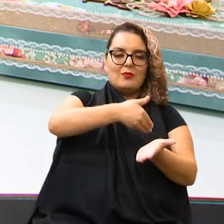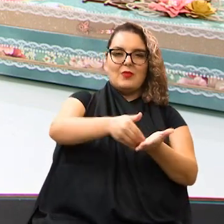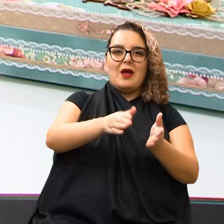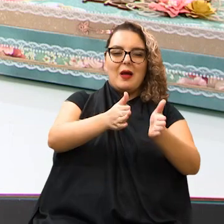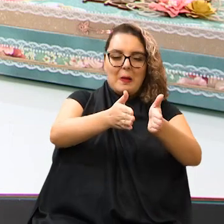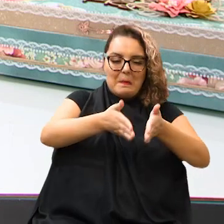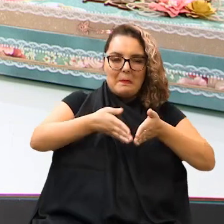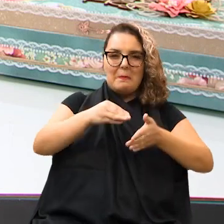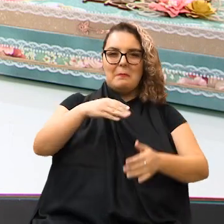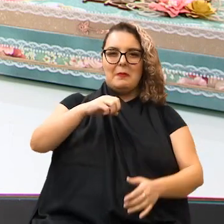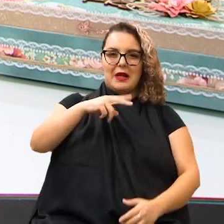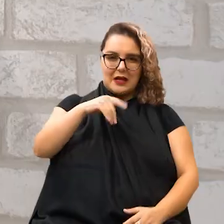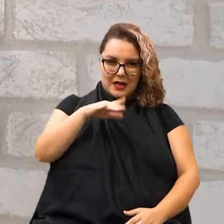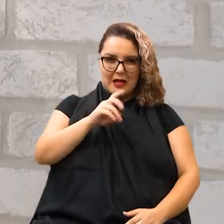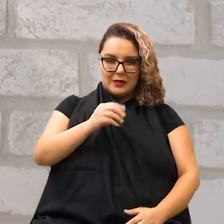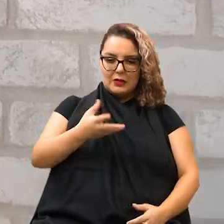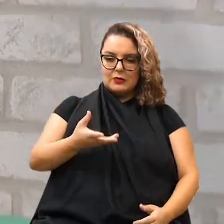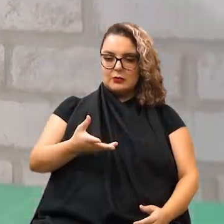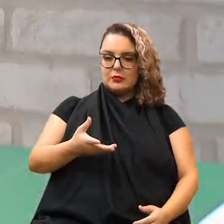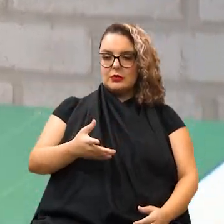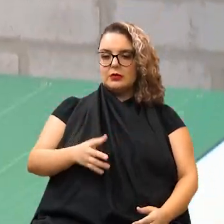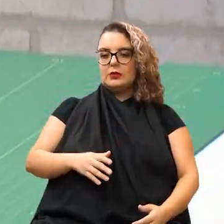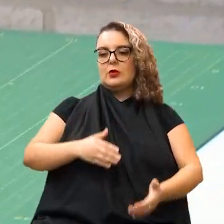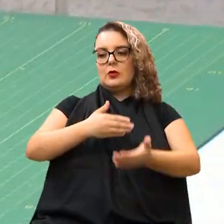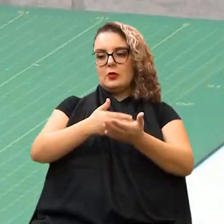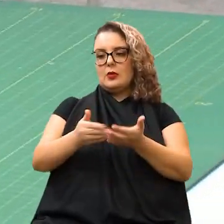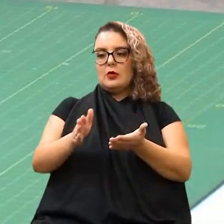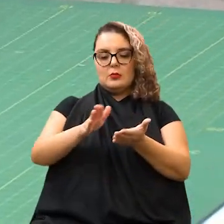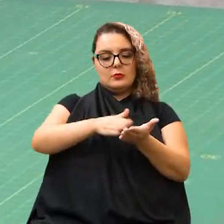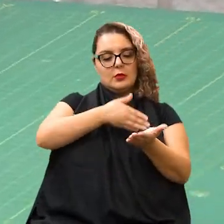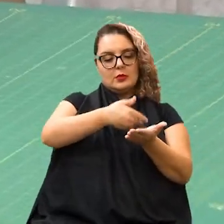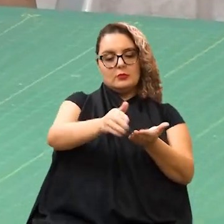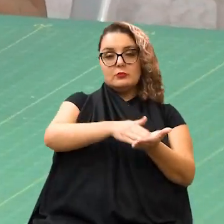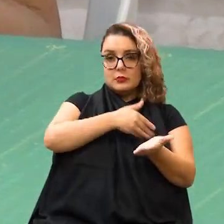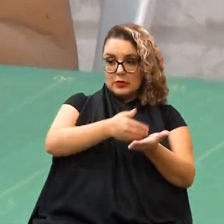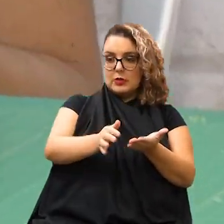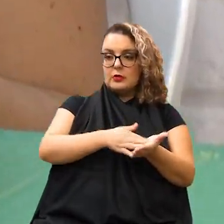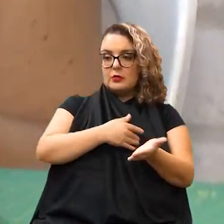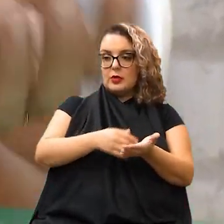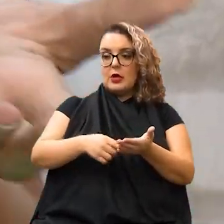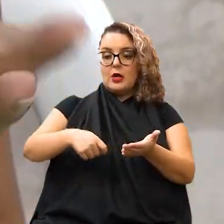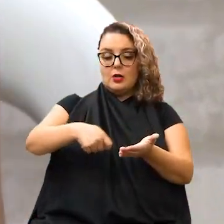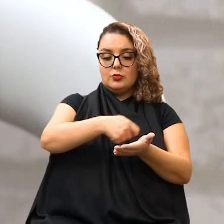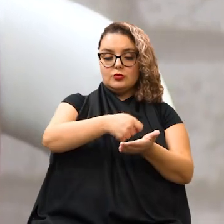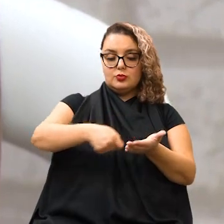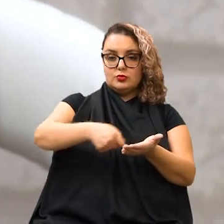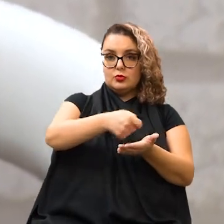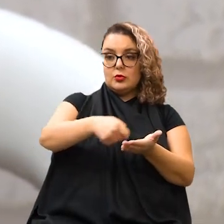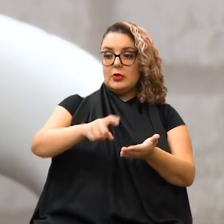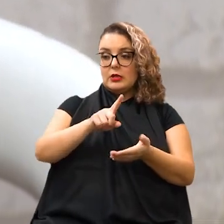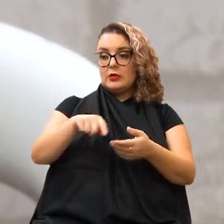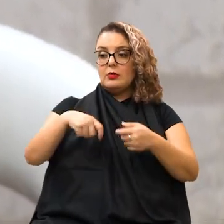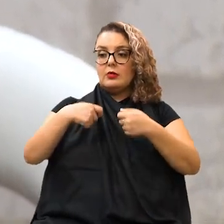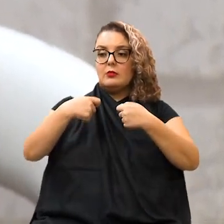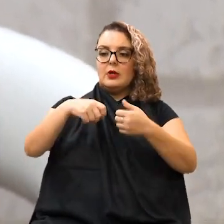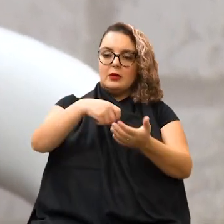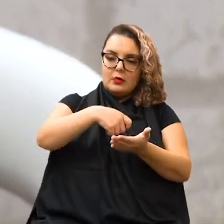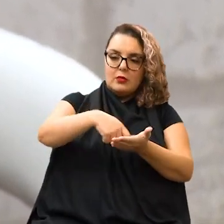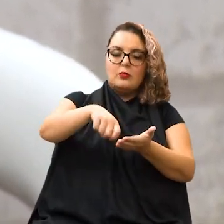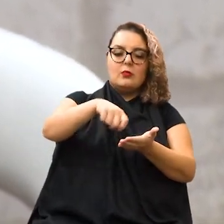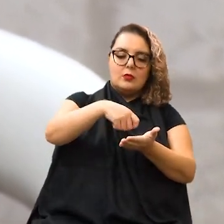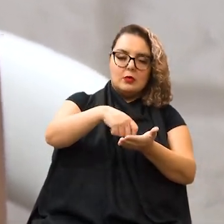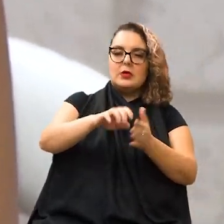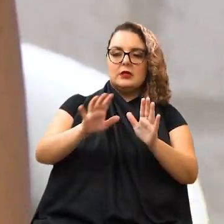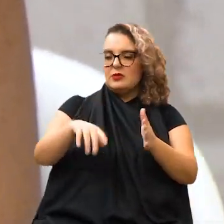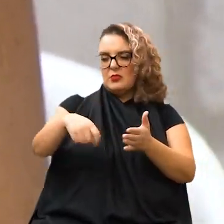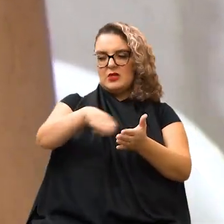marcada a pincelada. Ah, sim. Tá? Então a gente pode começar aqui com a tinta Com a técnica do rolinho, a gente não precisa passar assim,